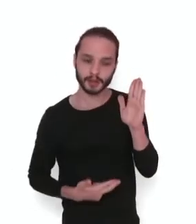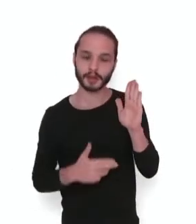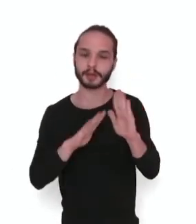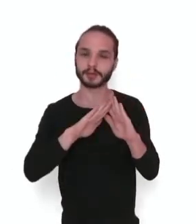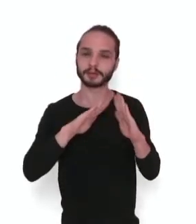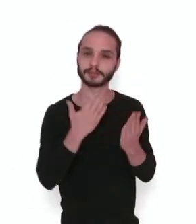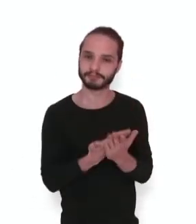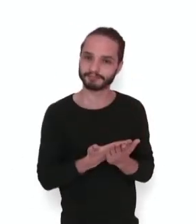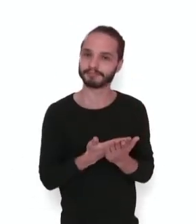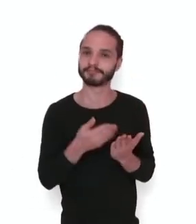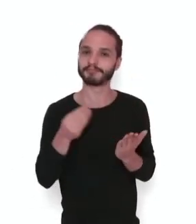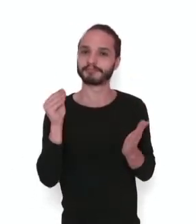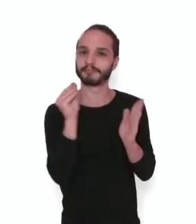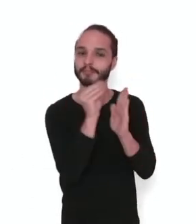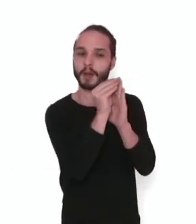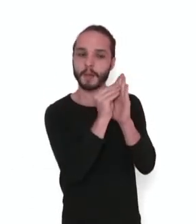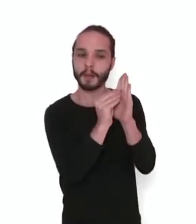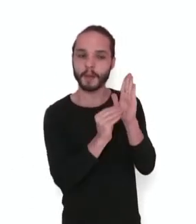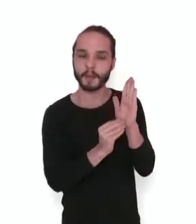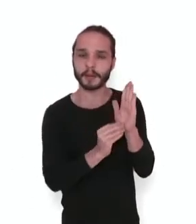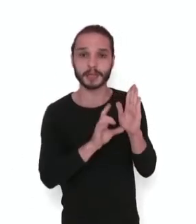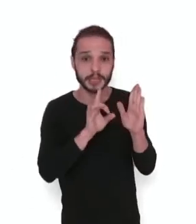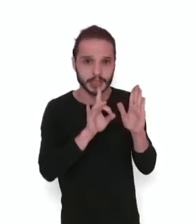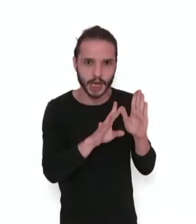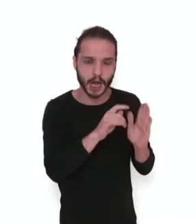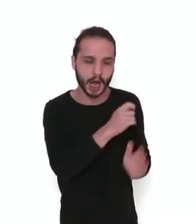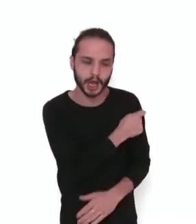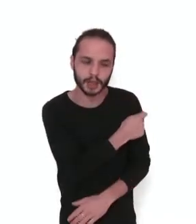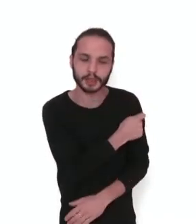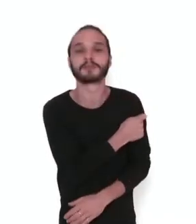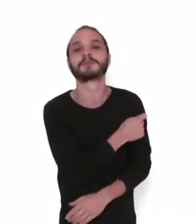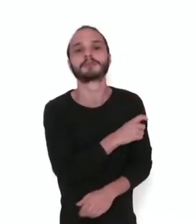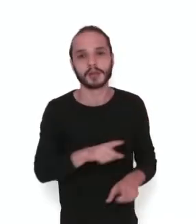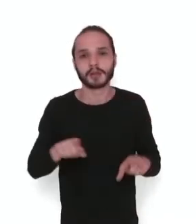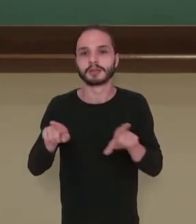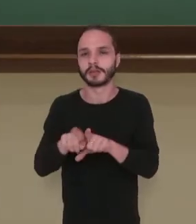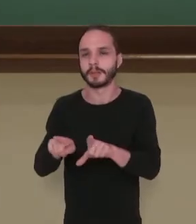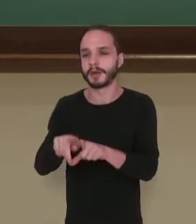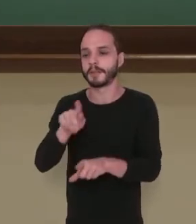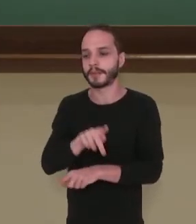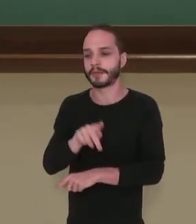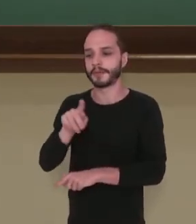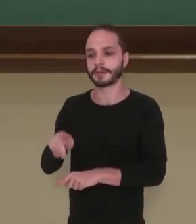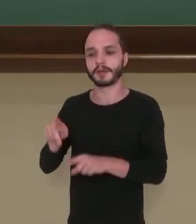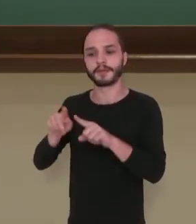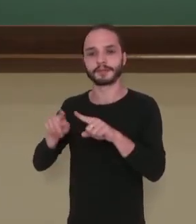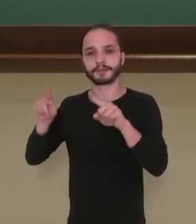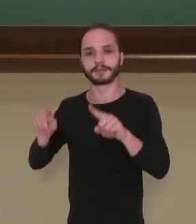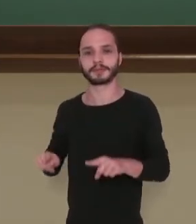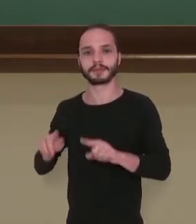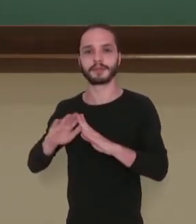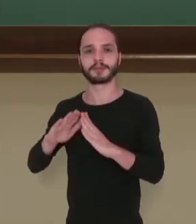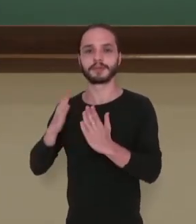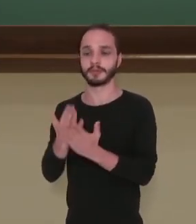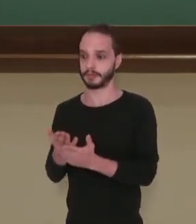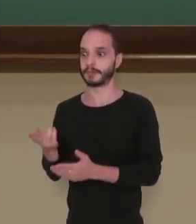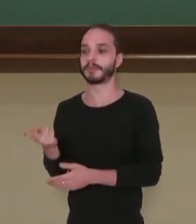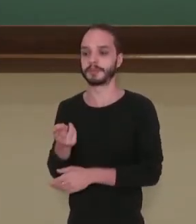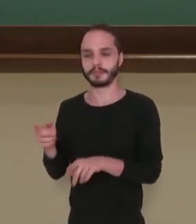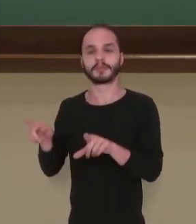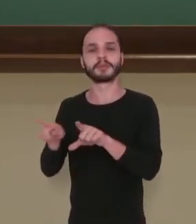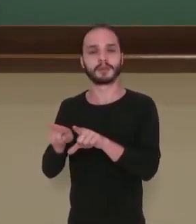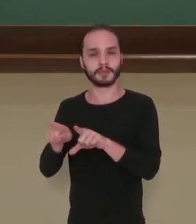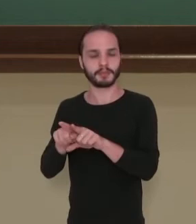regimento escolar. E envolve não só os alunos, como também aos professores e aos funcionários da escola. Eles também são alvo